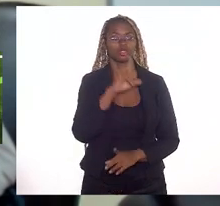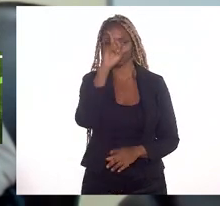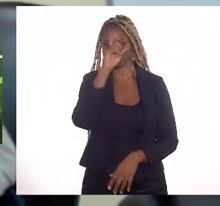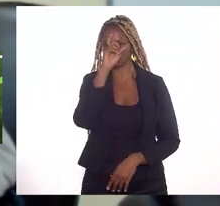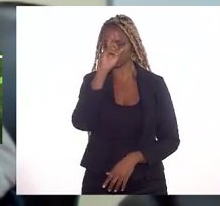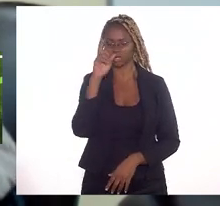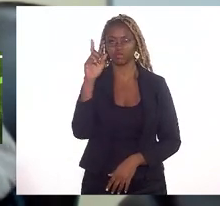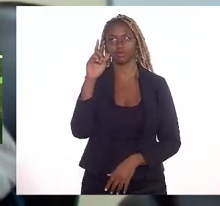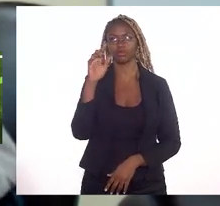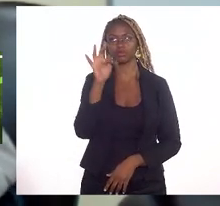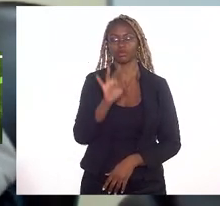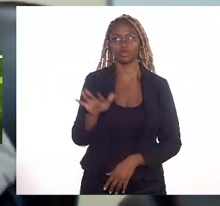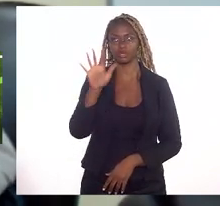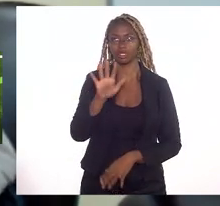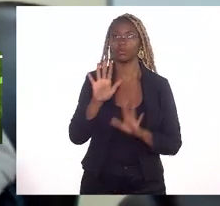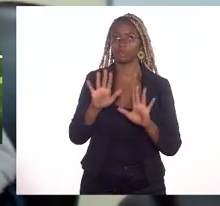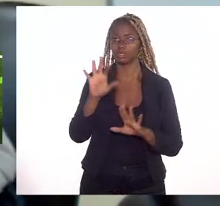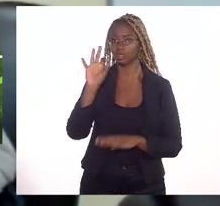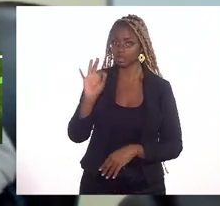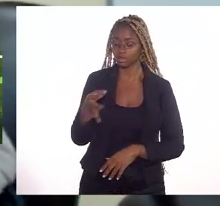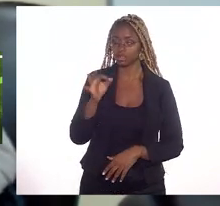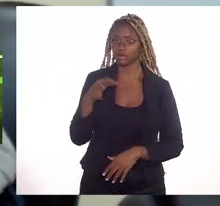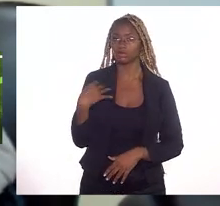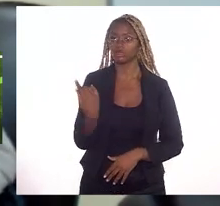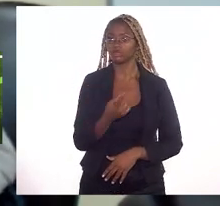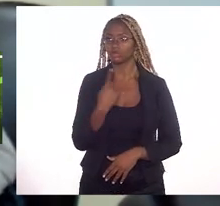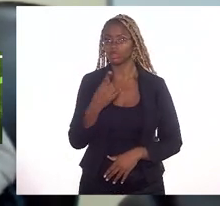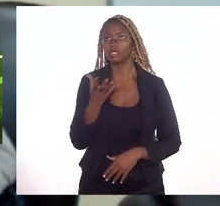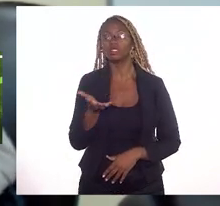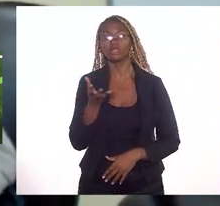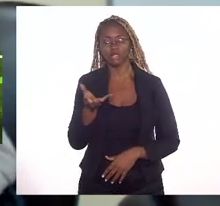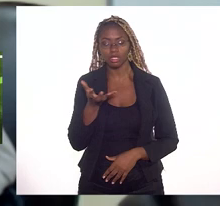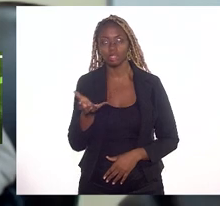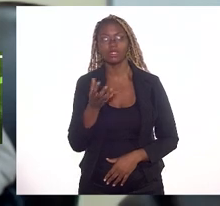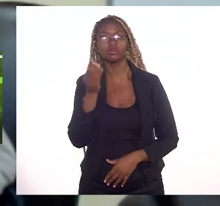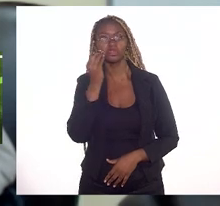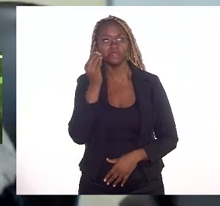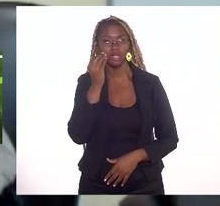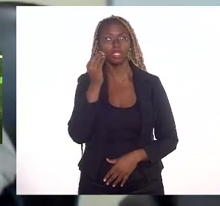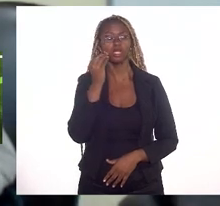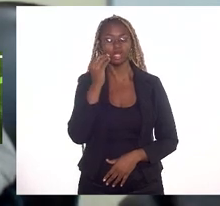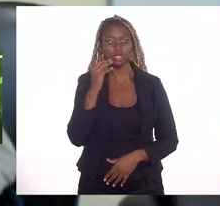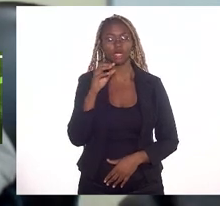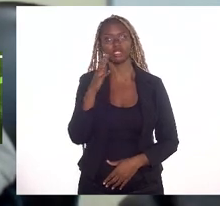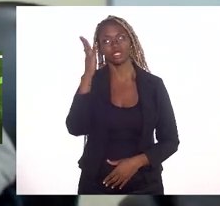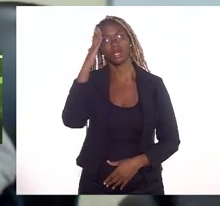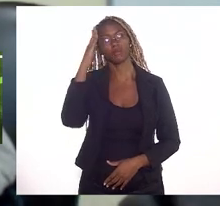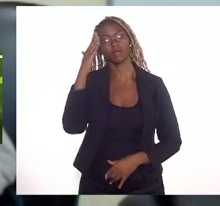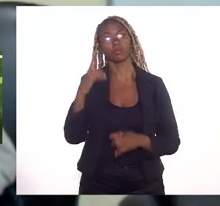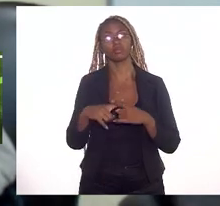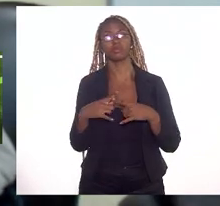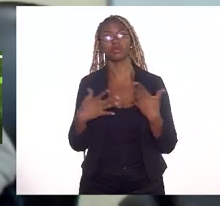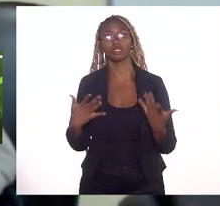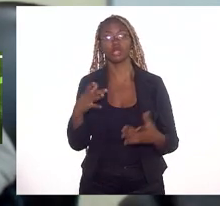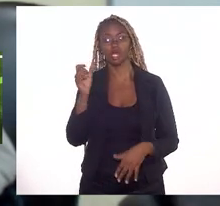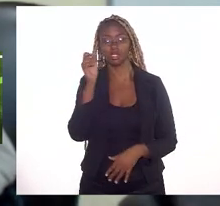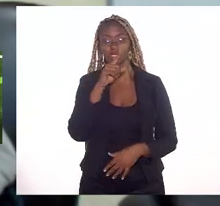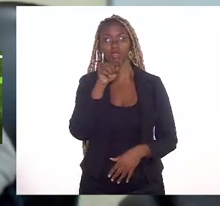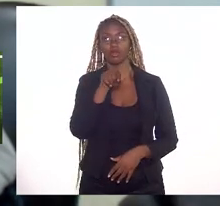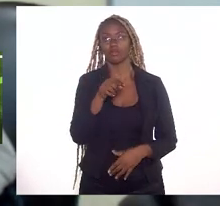Mas, com certeza, nós teríamos o máximo interesse em tentar saber por que dessa